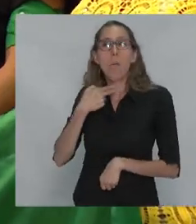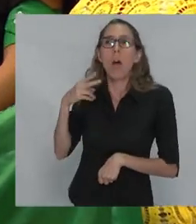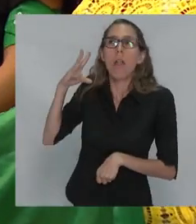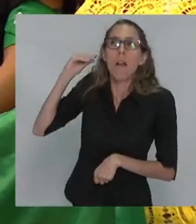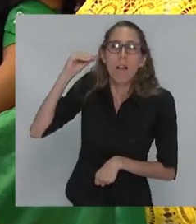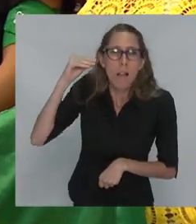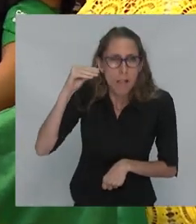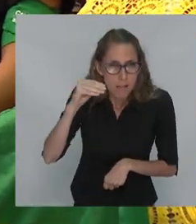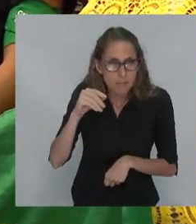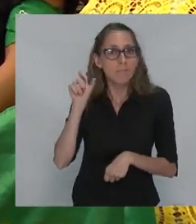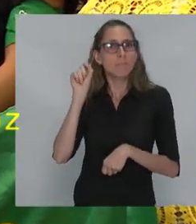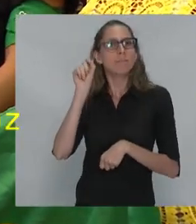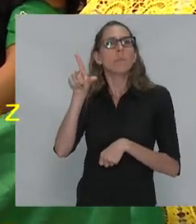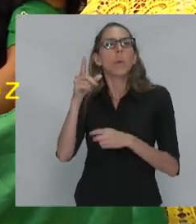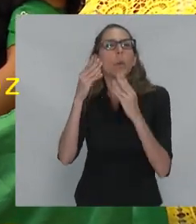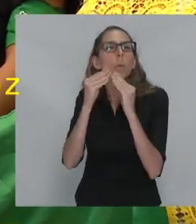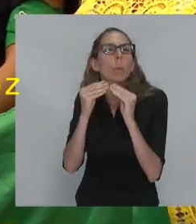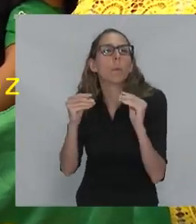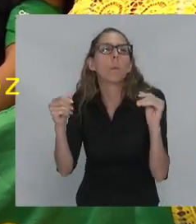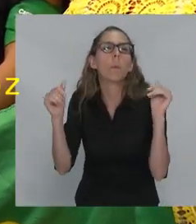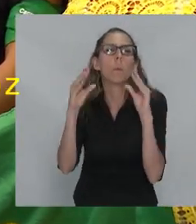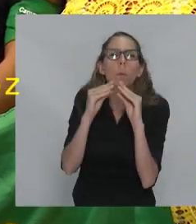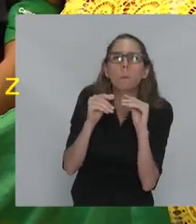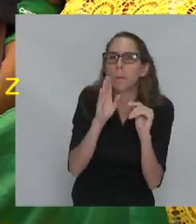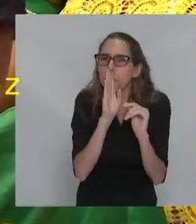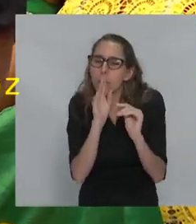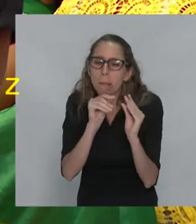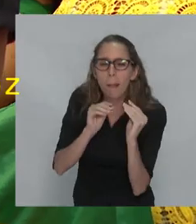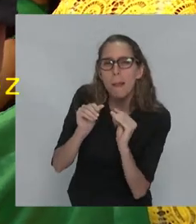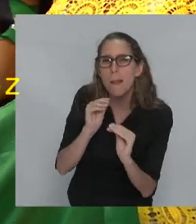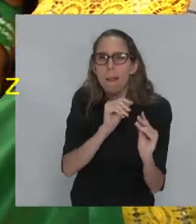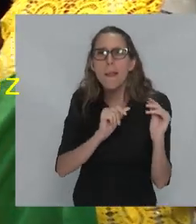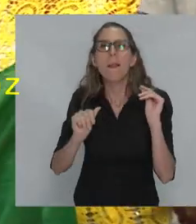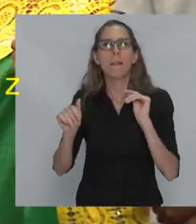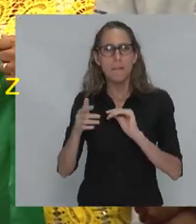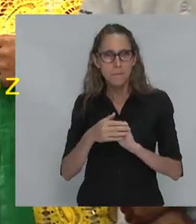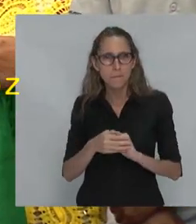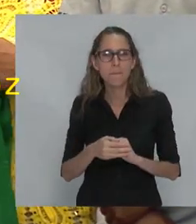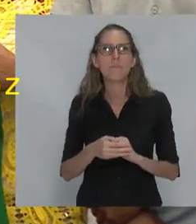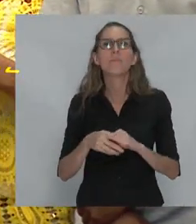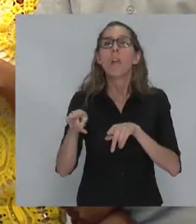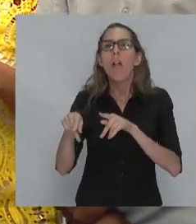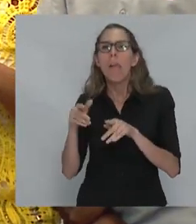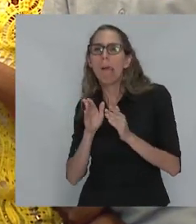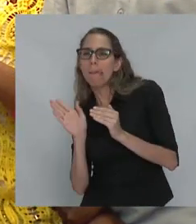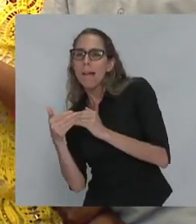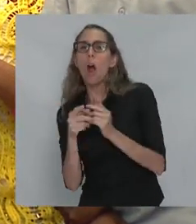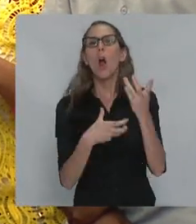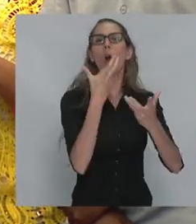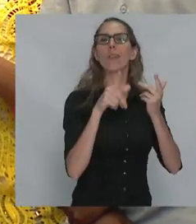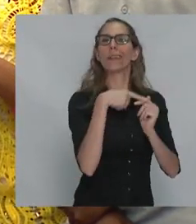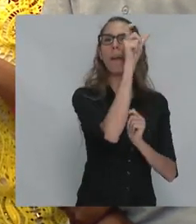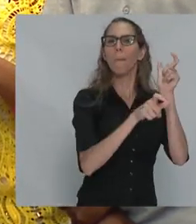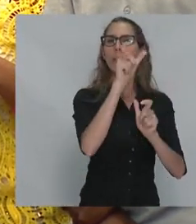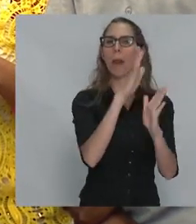ecoou baixinho, revolta, no fundo das cozinhas alheias, debaixo das